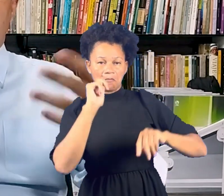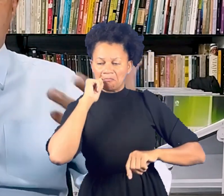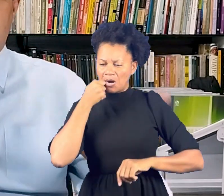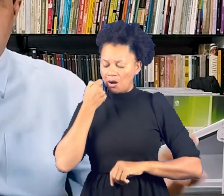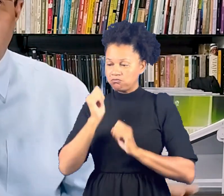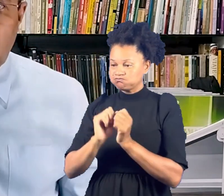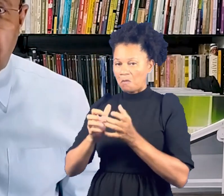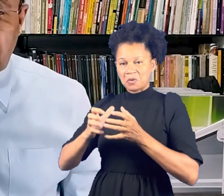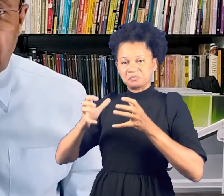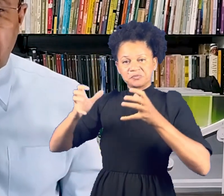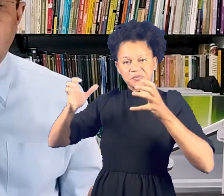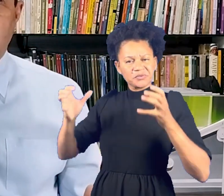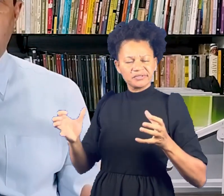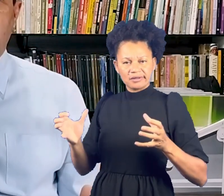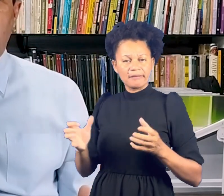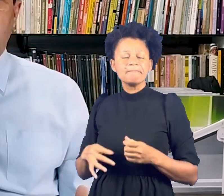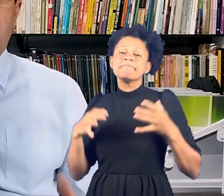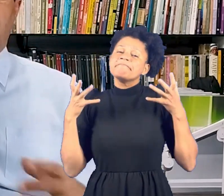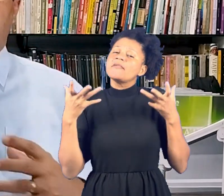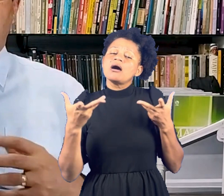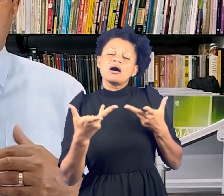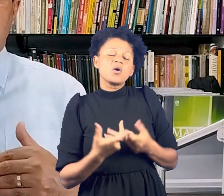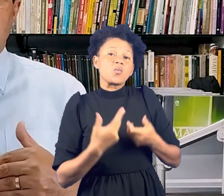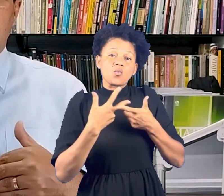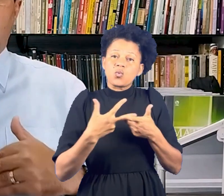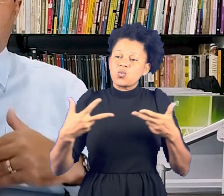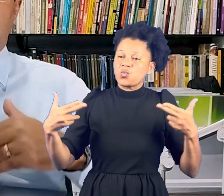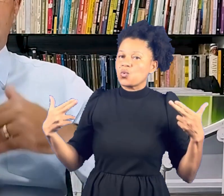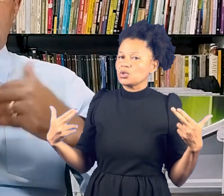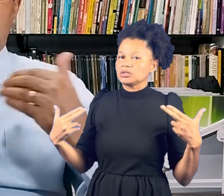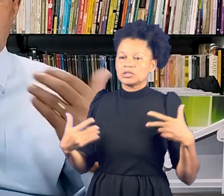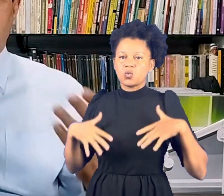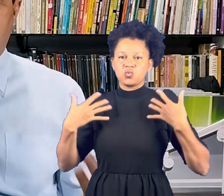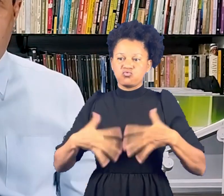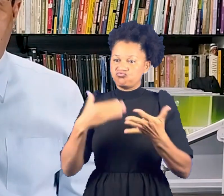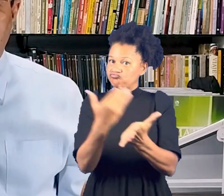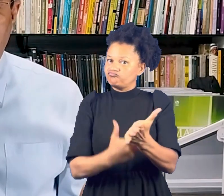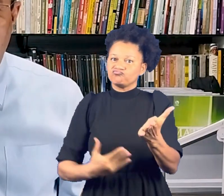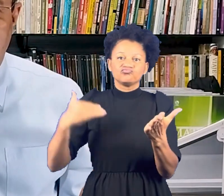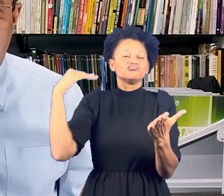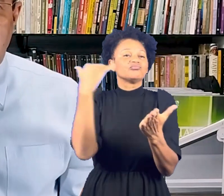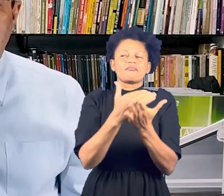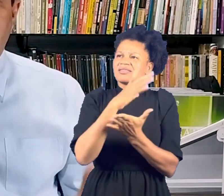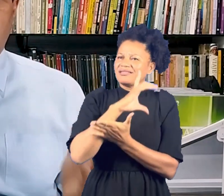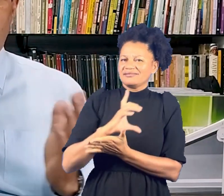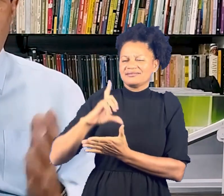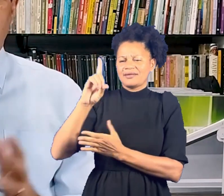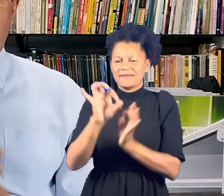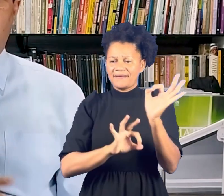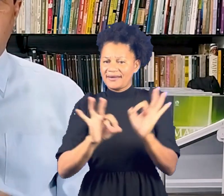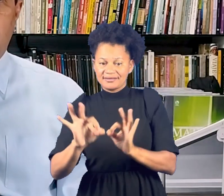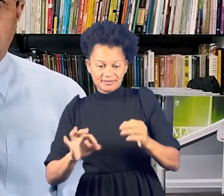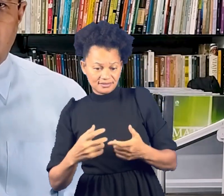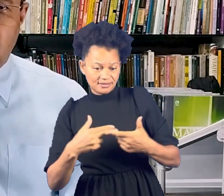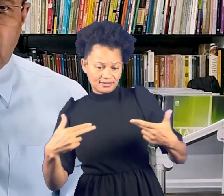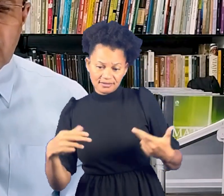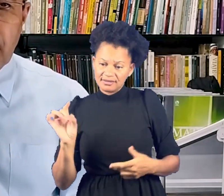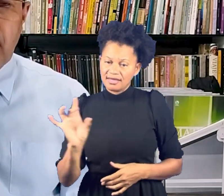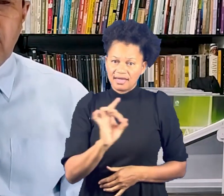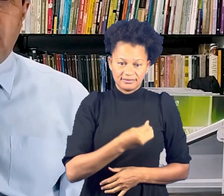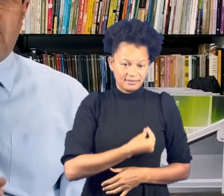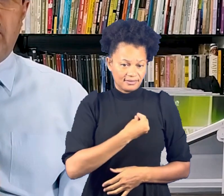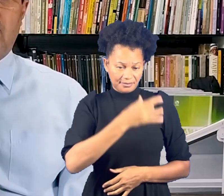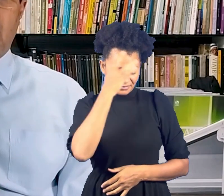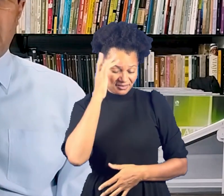apenas pães serem multiplicados, né? Maravilhas são coisas extraordinárias que Deus faz na vida de